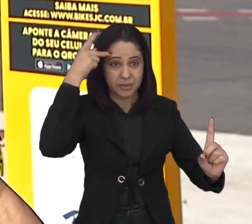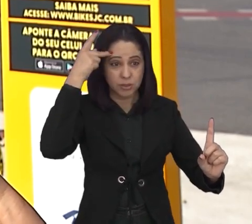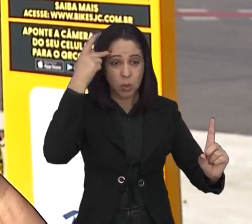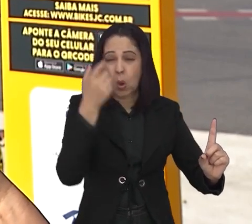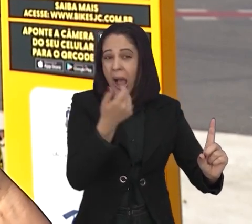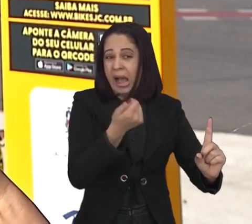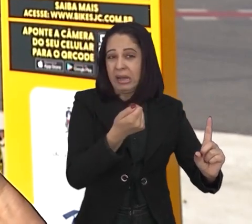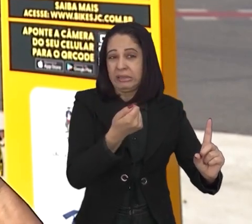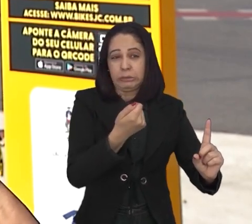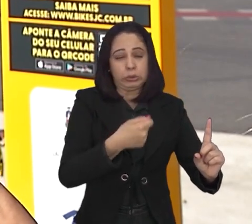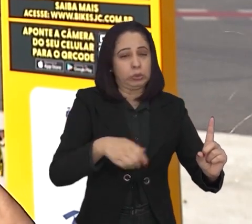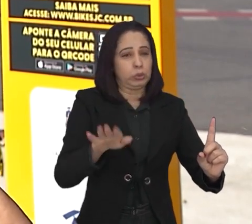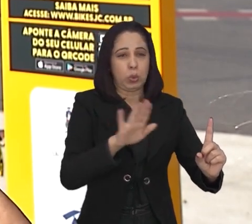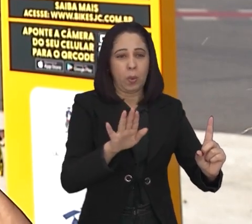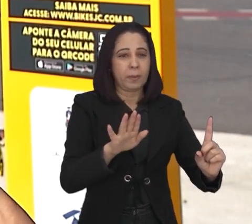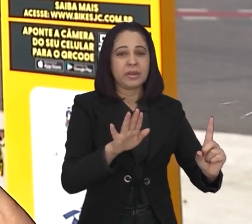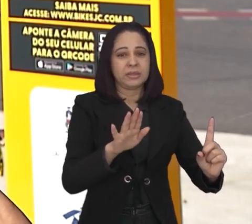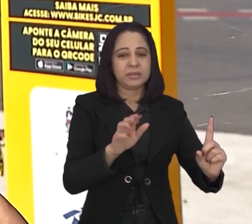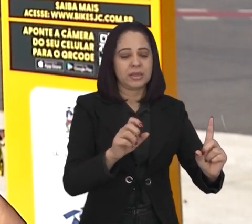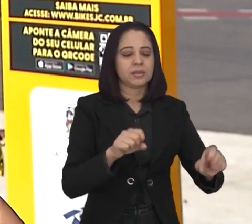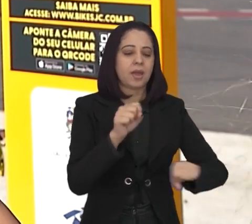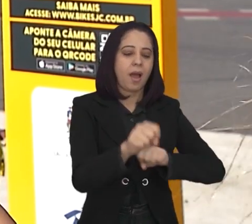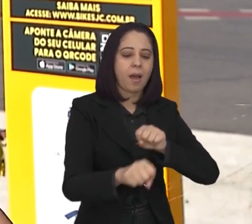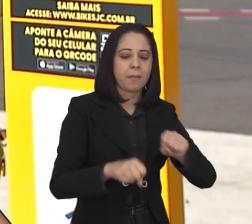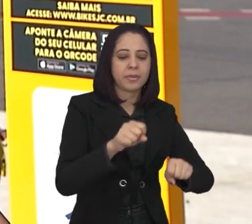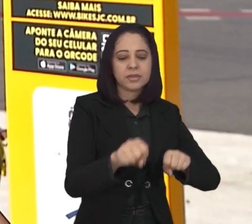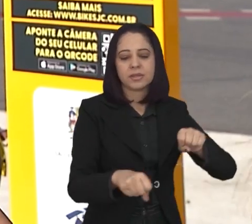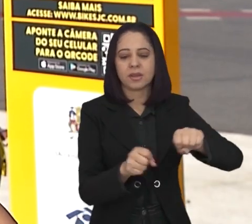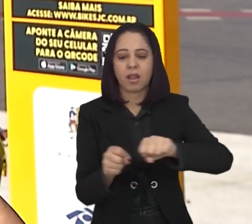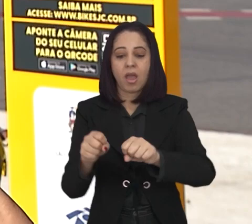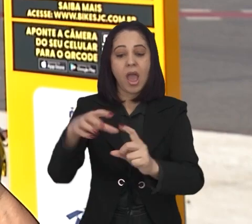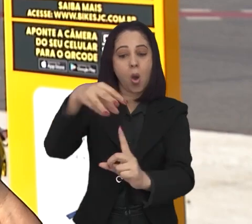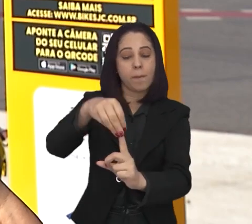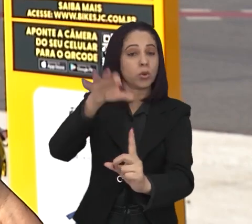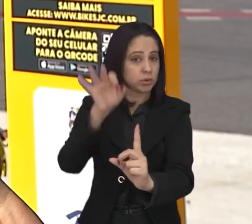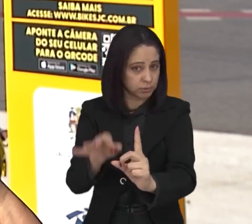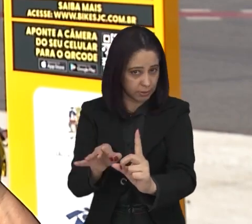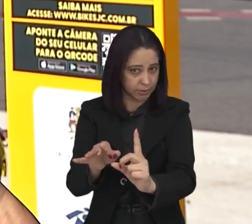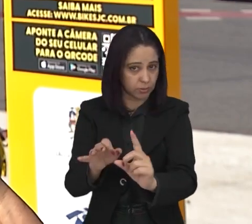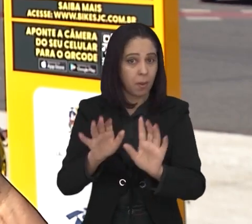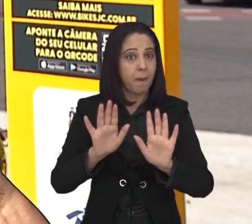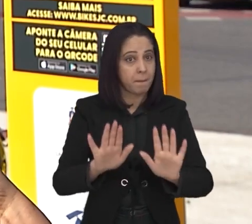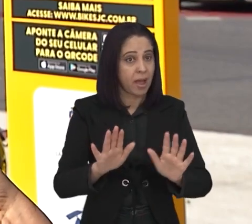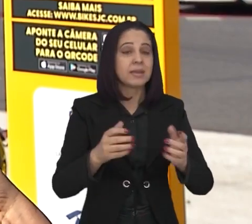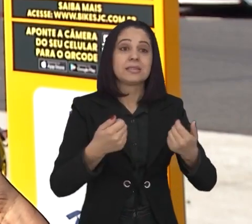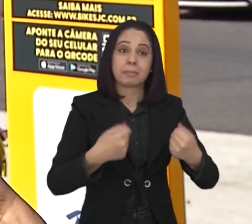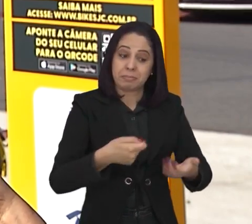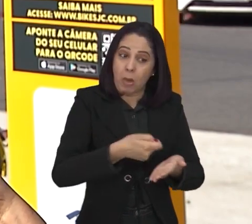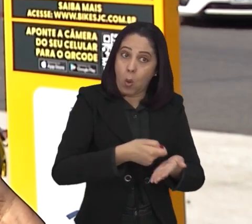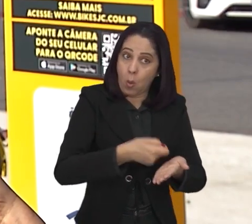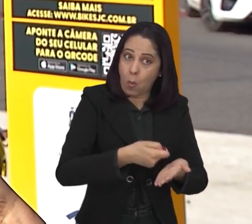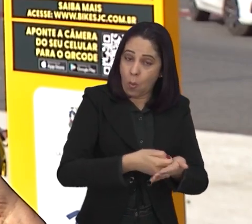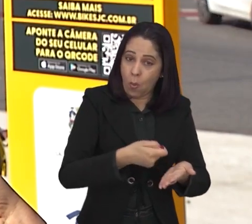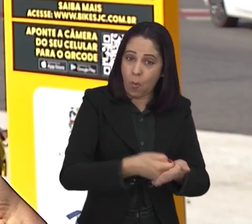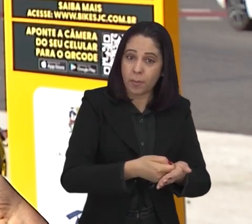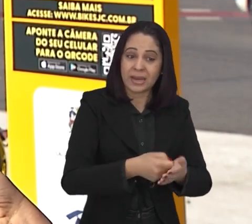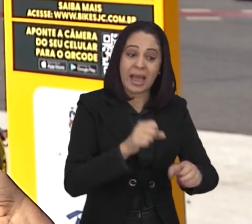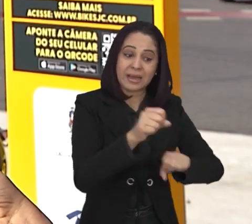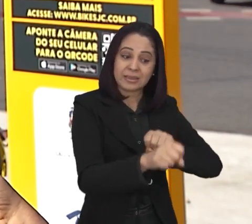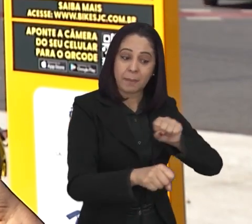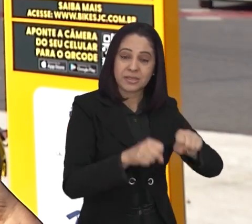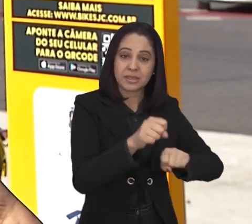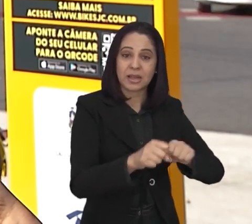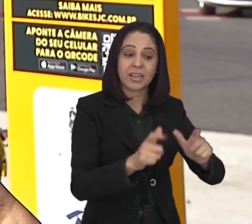necessidade de deixar, né, a sua bicicleta num ponto específico, né, mas ele tem a obrigatoriedade de deixar a bicicleta